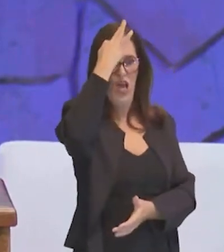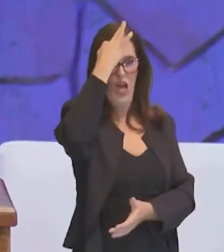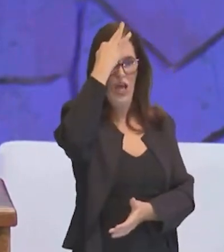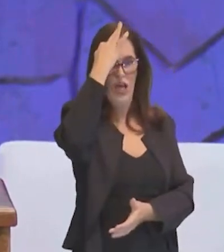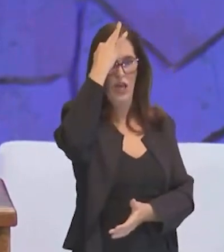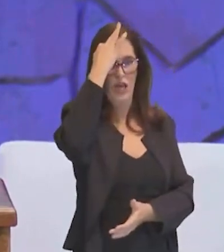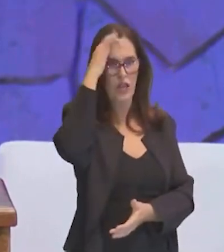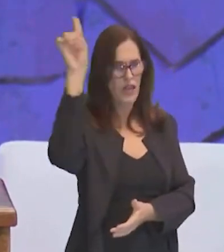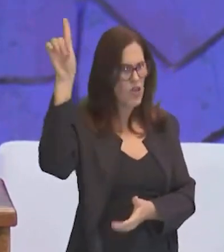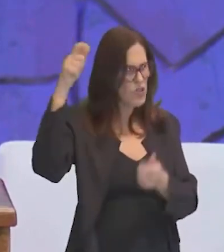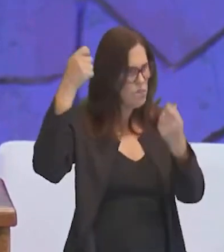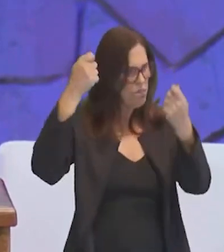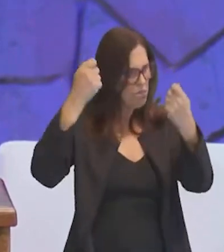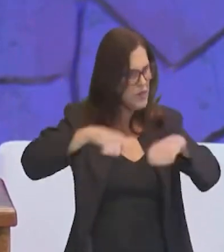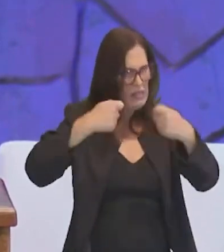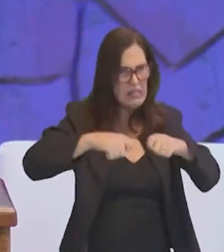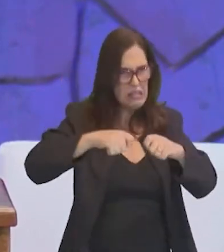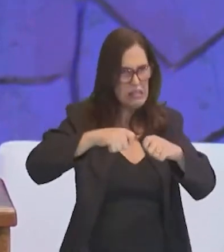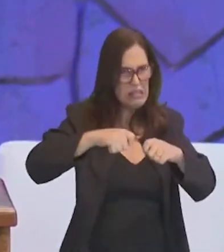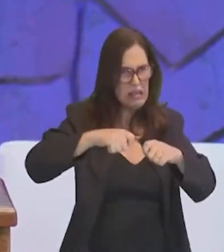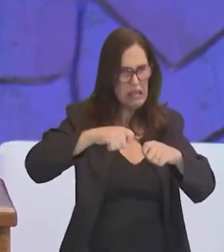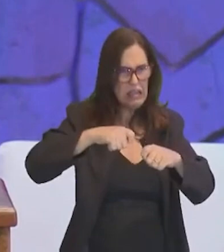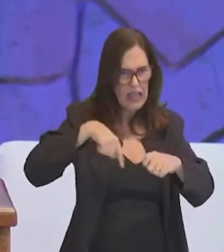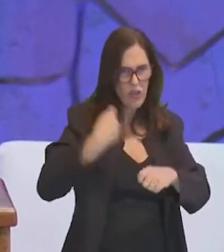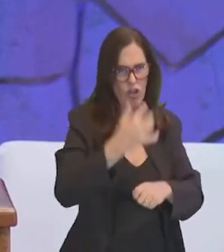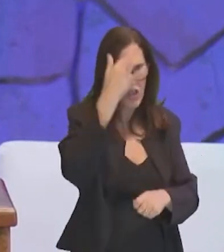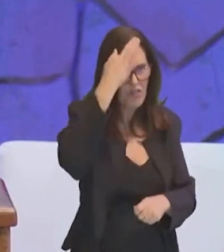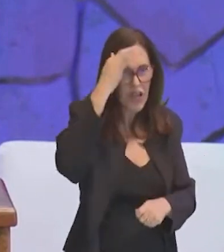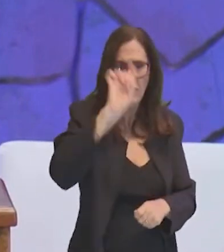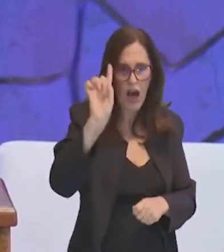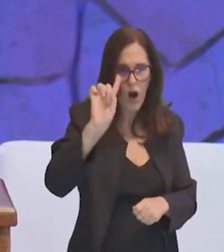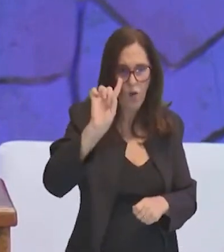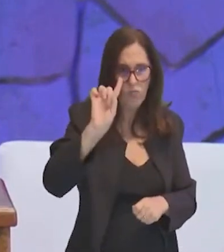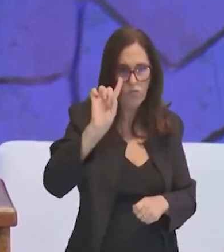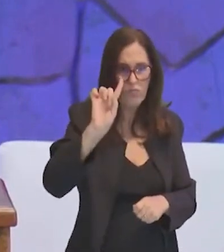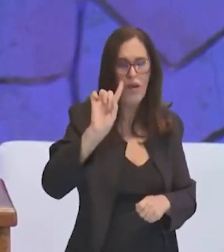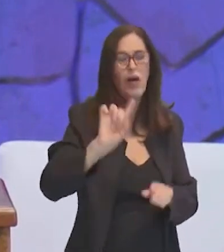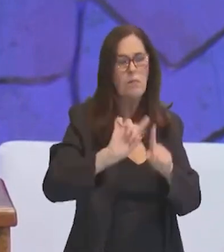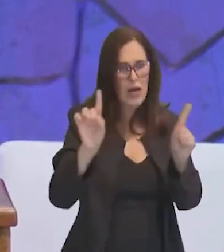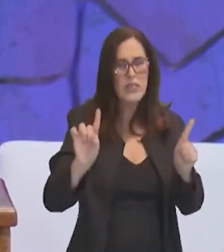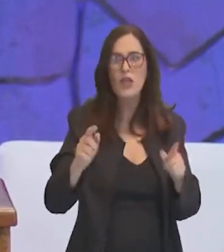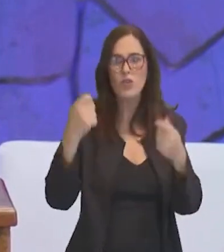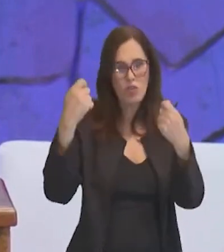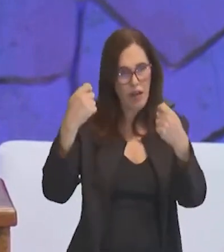precise disso, mas pelo ato de fé humano, carnal,